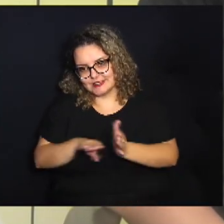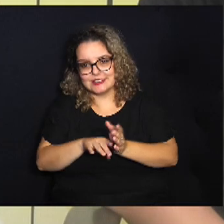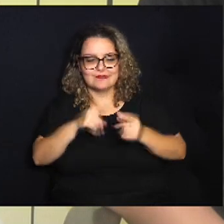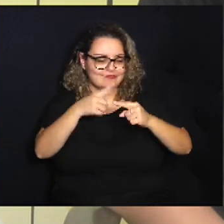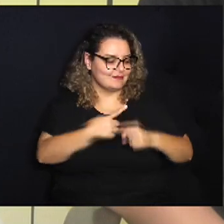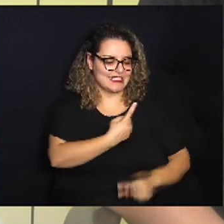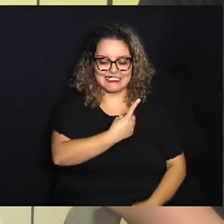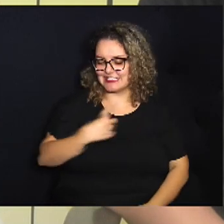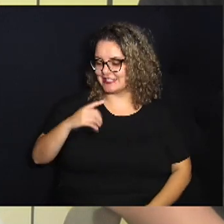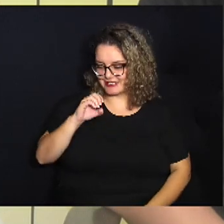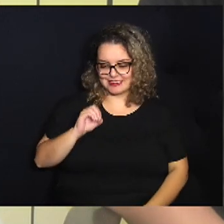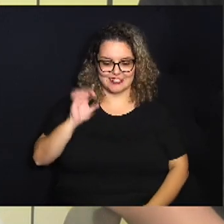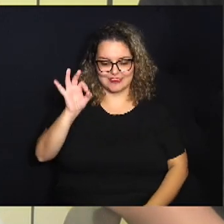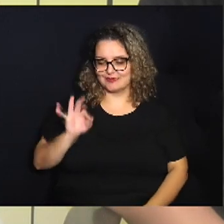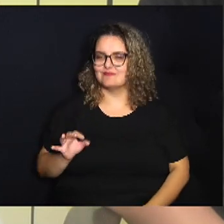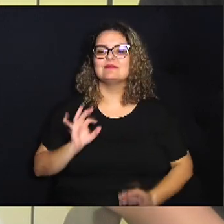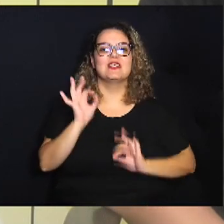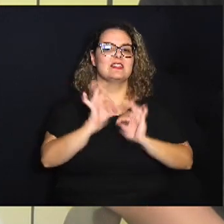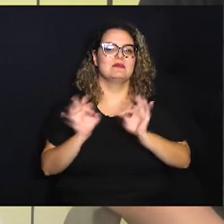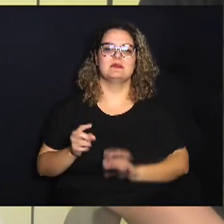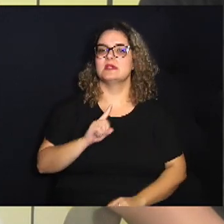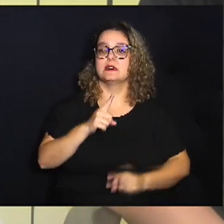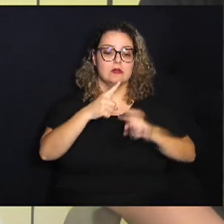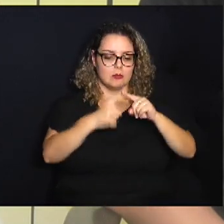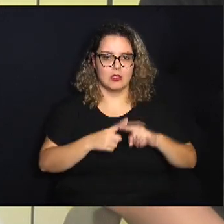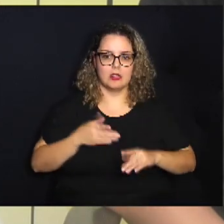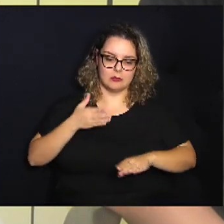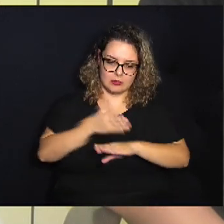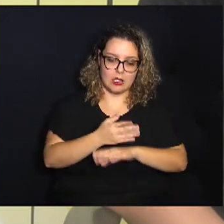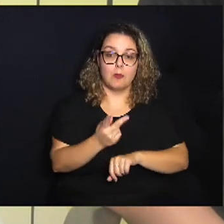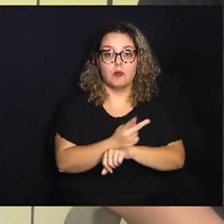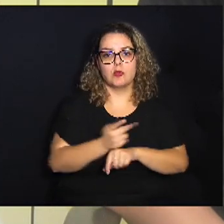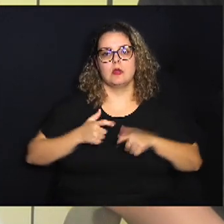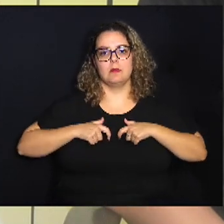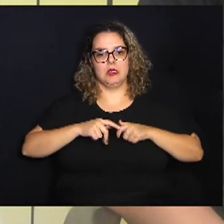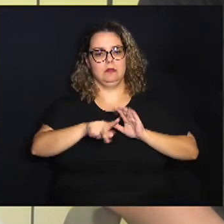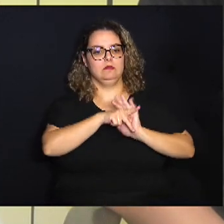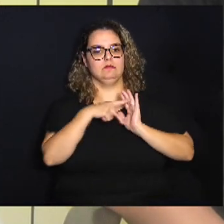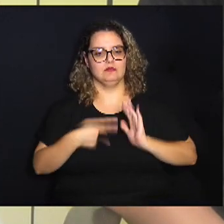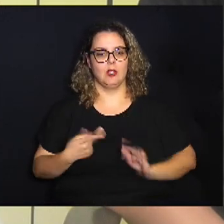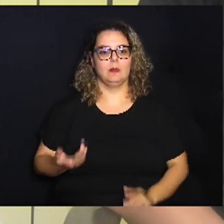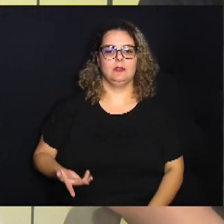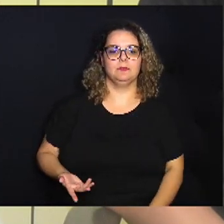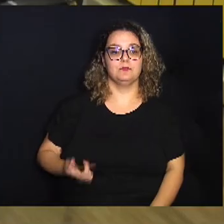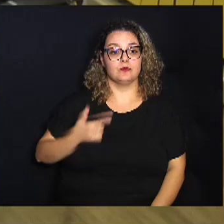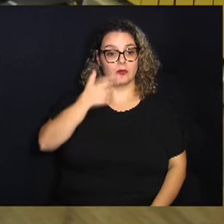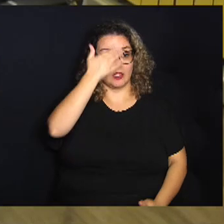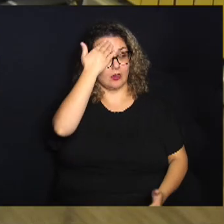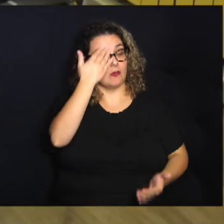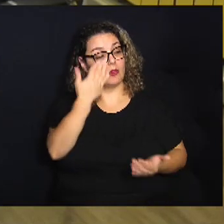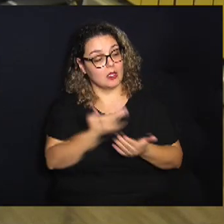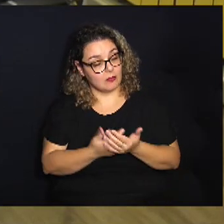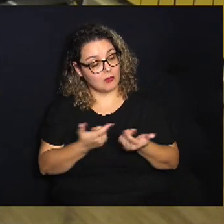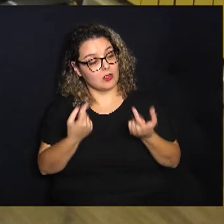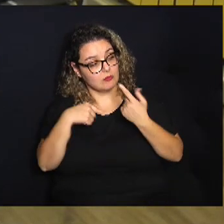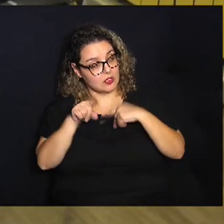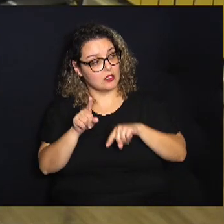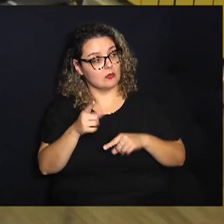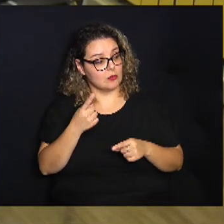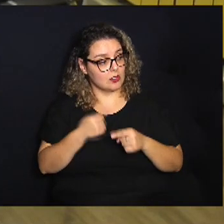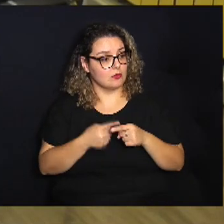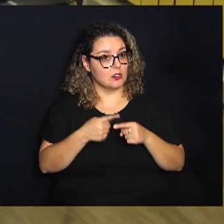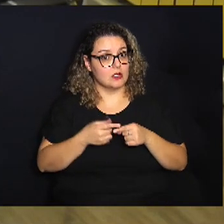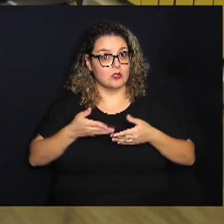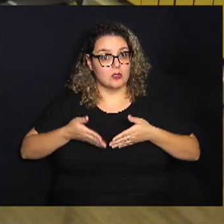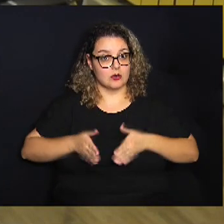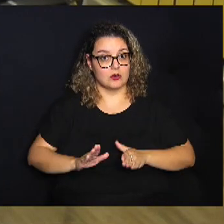110% preparado, como ele diz, para não competir, para ir lá e buscar a medalha dele. Eu acredito que uma das maiores superações dele foi porque ele nasceu